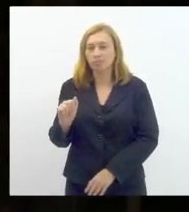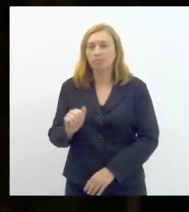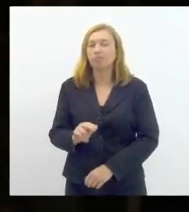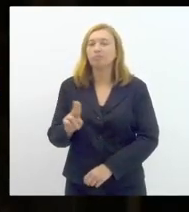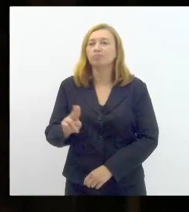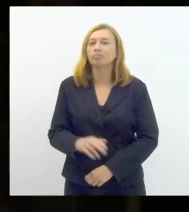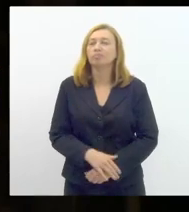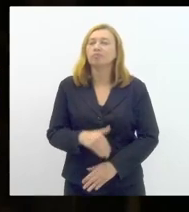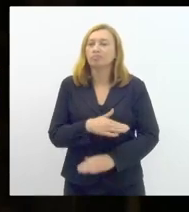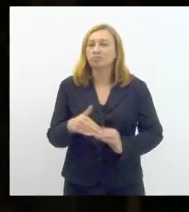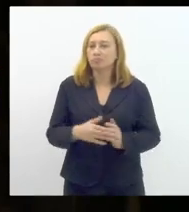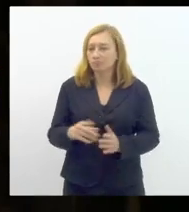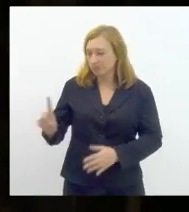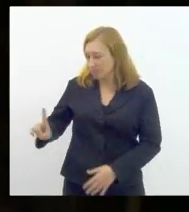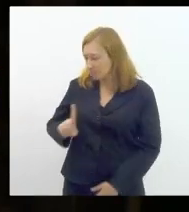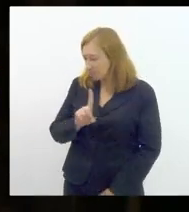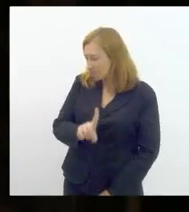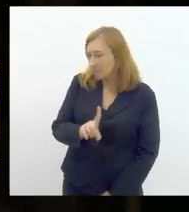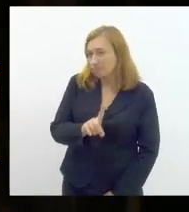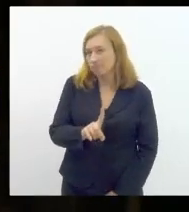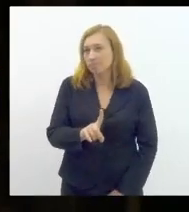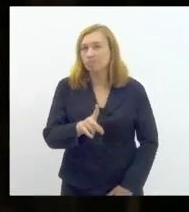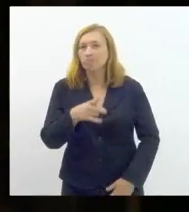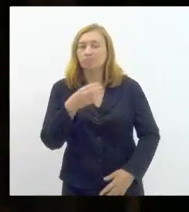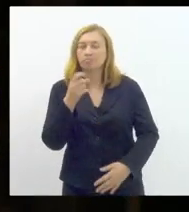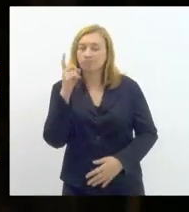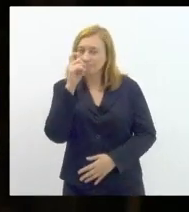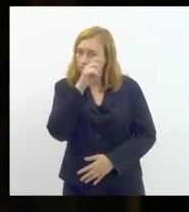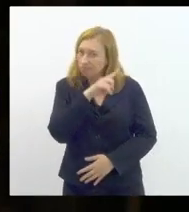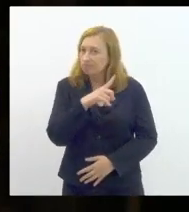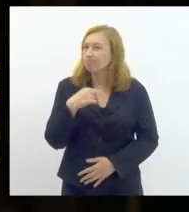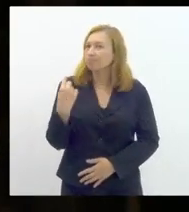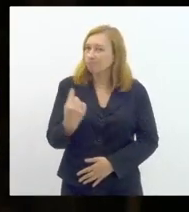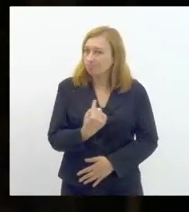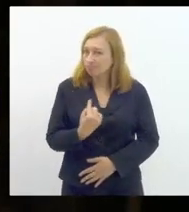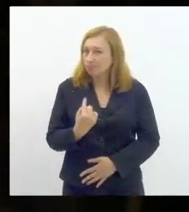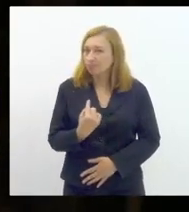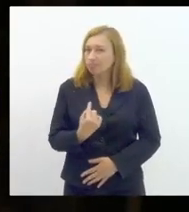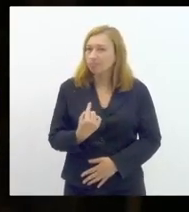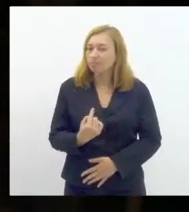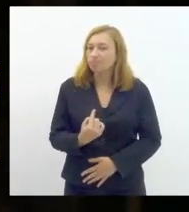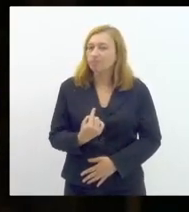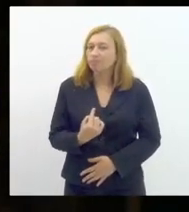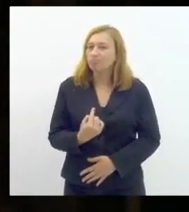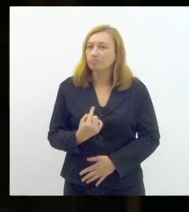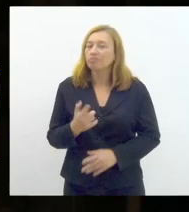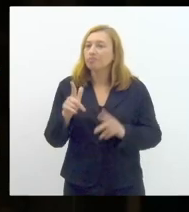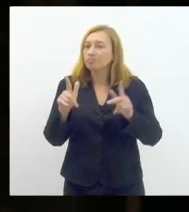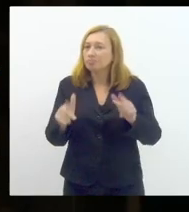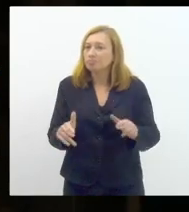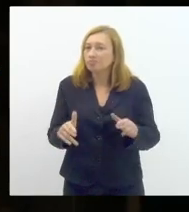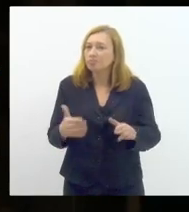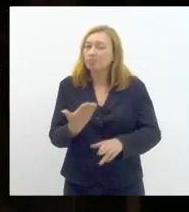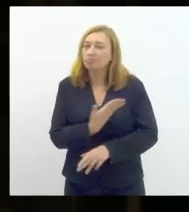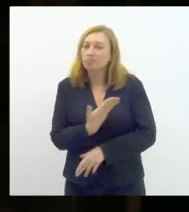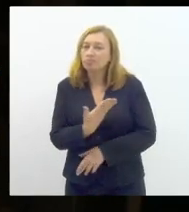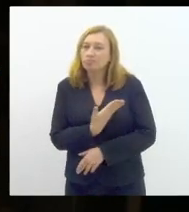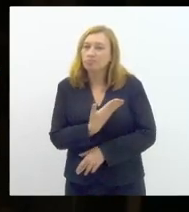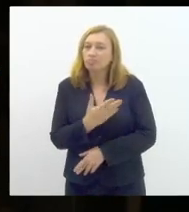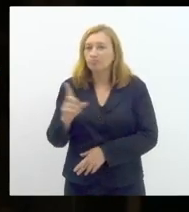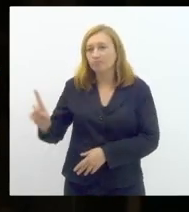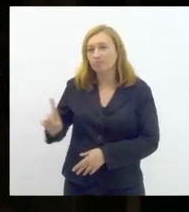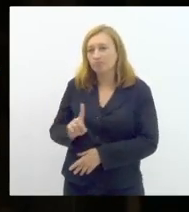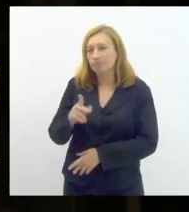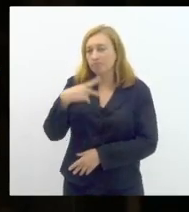Todos nós chegamos aqui e foi bem difícil para todos nós. Igualmente, uma amiga nossa que veio aqui